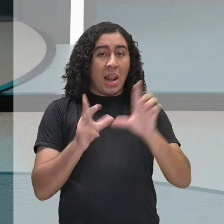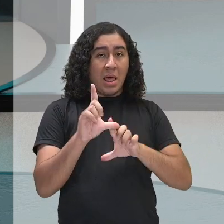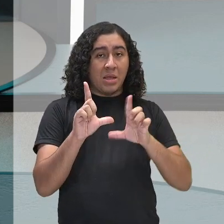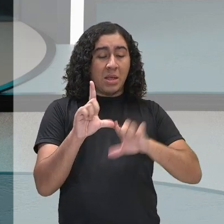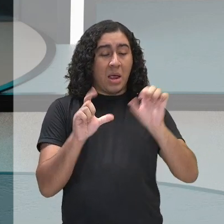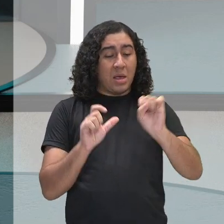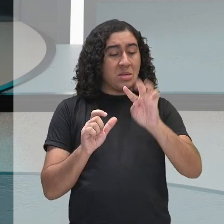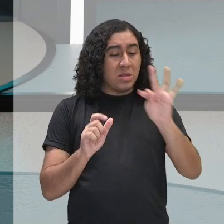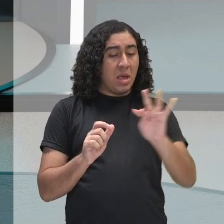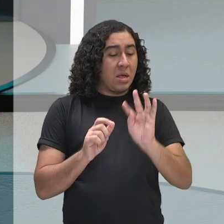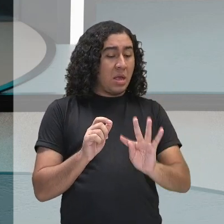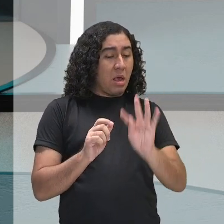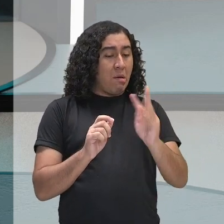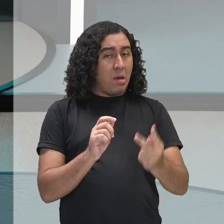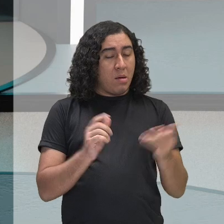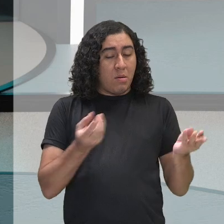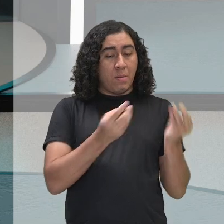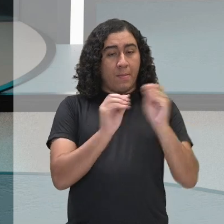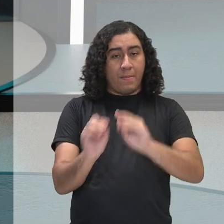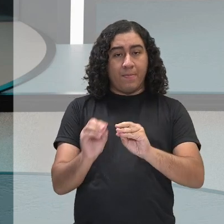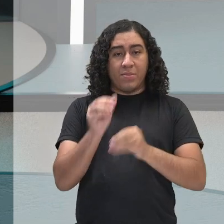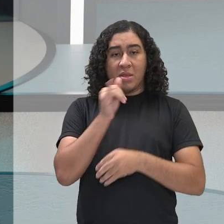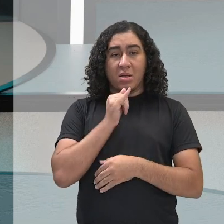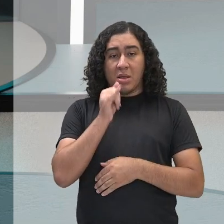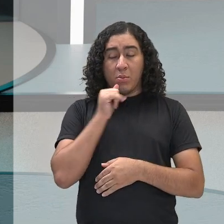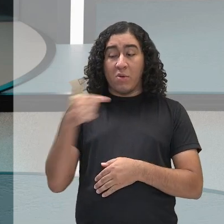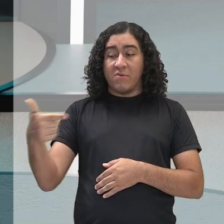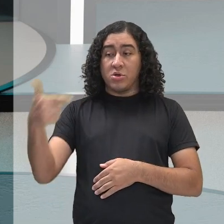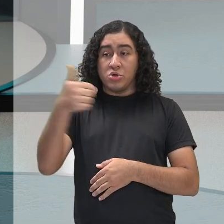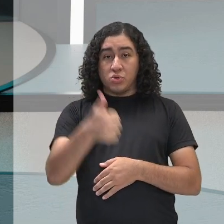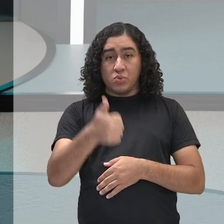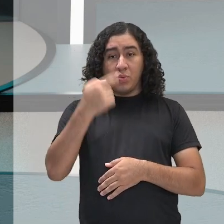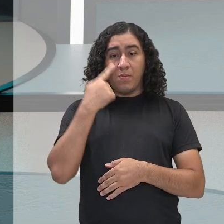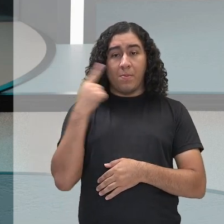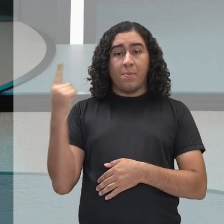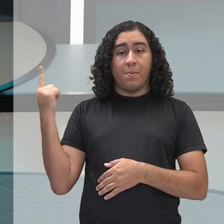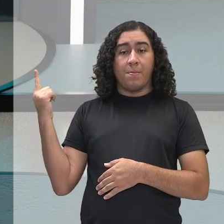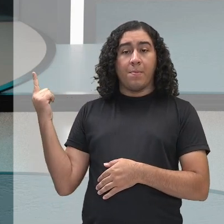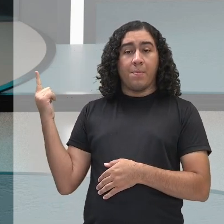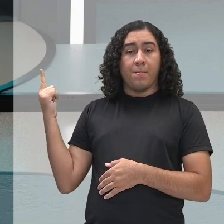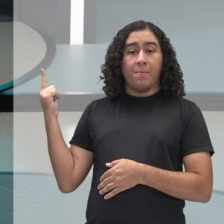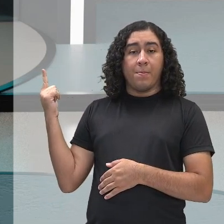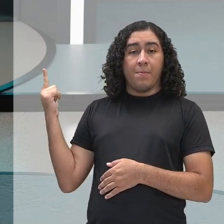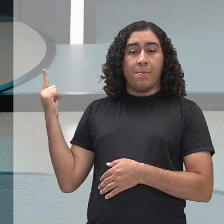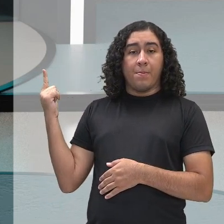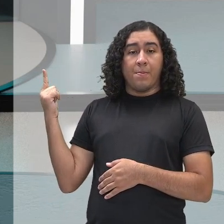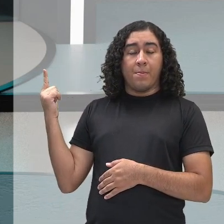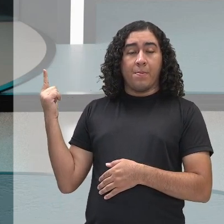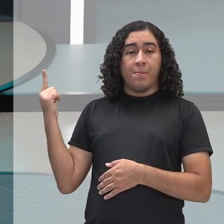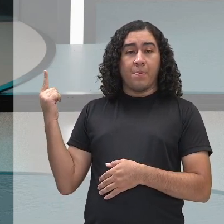exemplo, 21º. Olha como escreve lá, 21st, 21st,